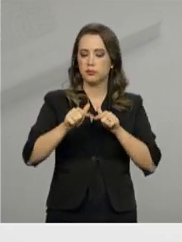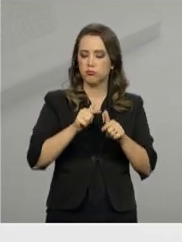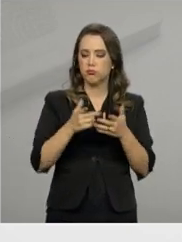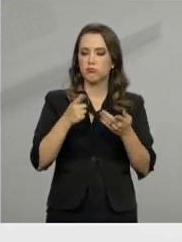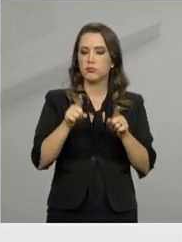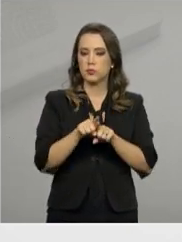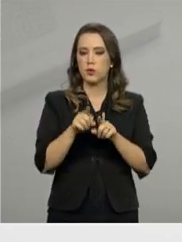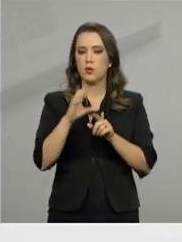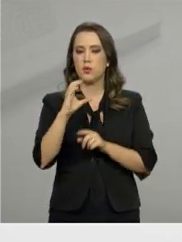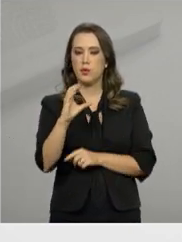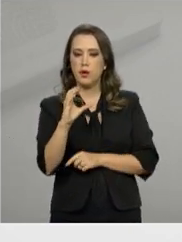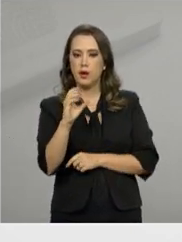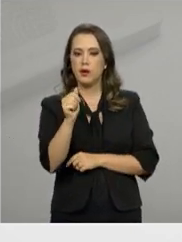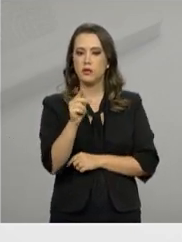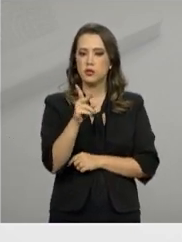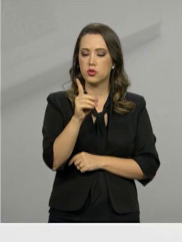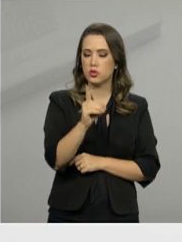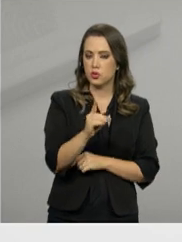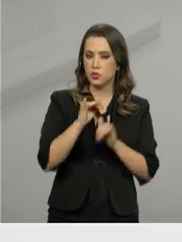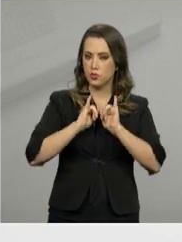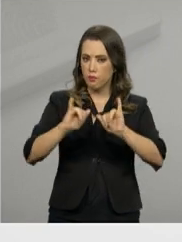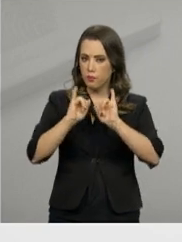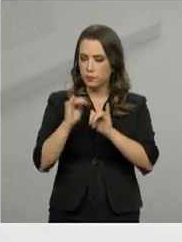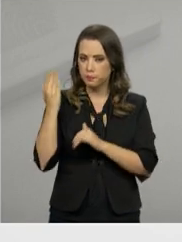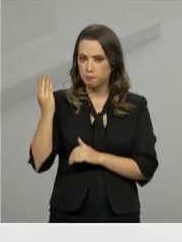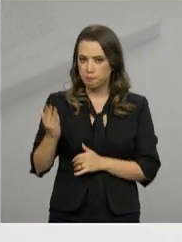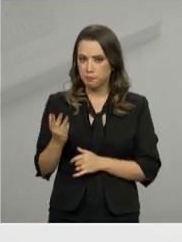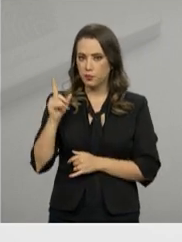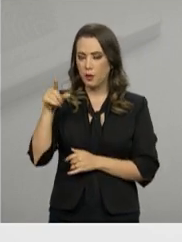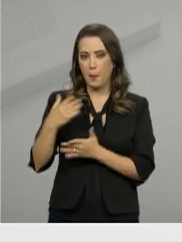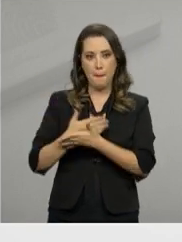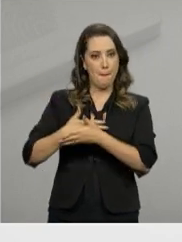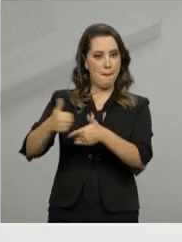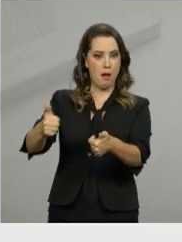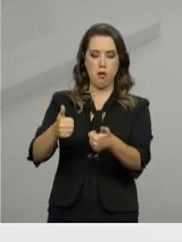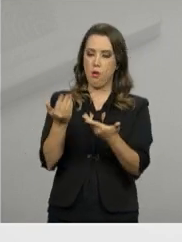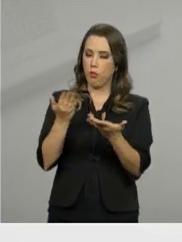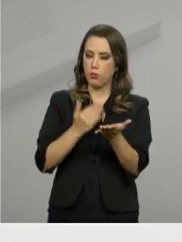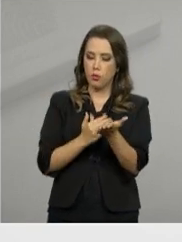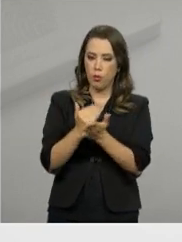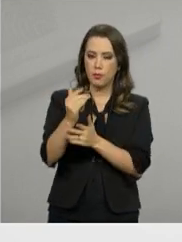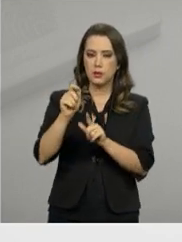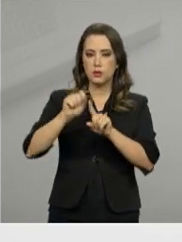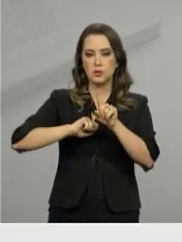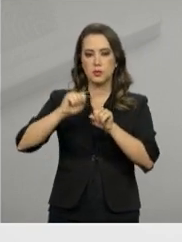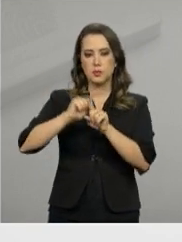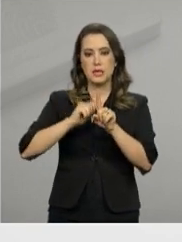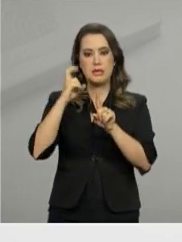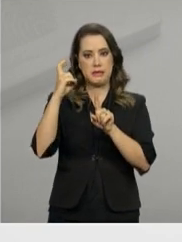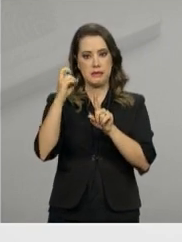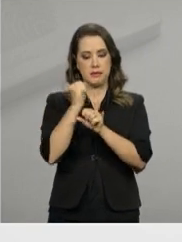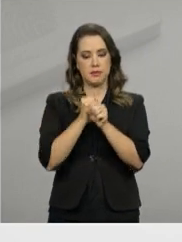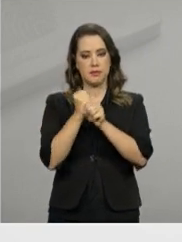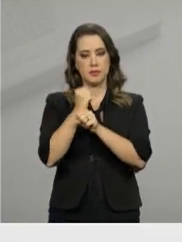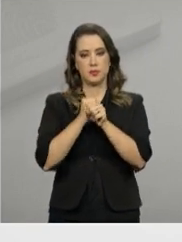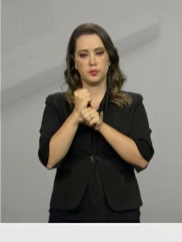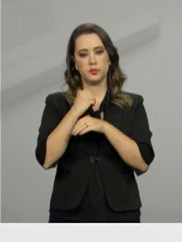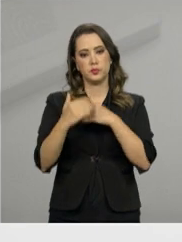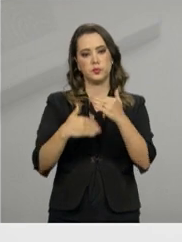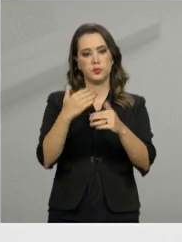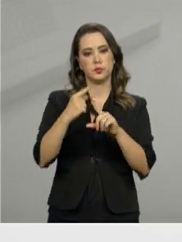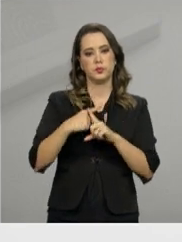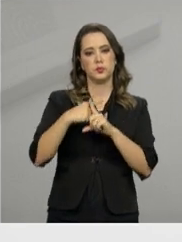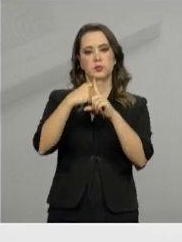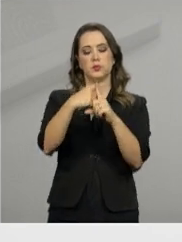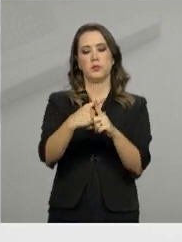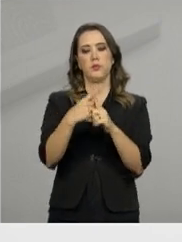de Empregados e Desempregados, o CAGED. Este é o melhor resultado para o mês nos últimos 5 anos. O desempenho